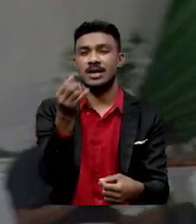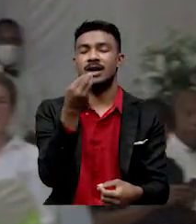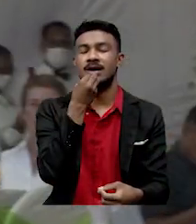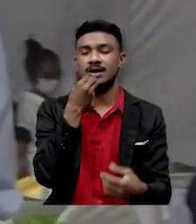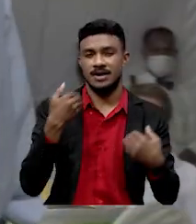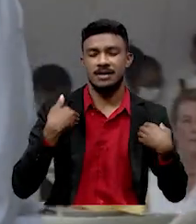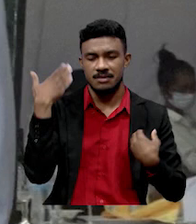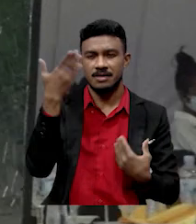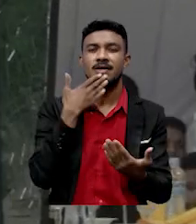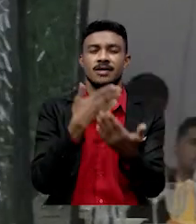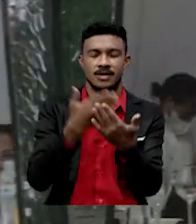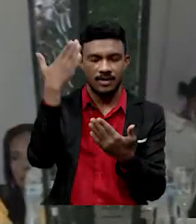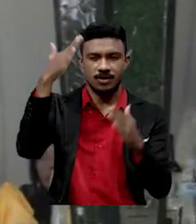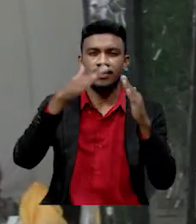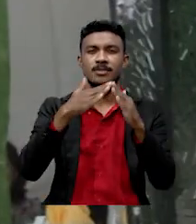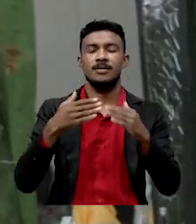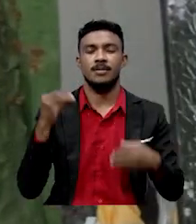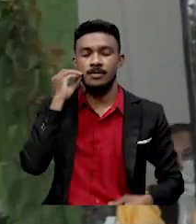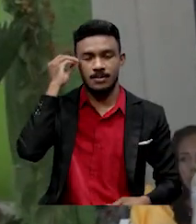de cuidar.